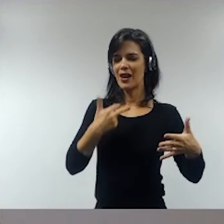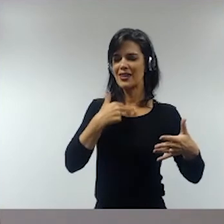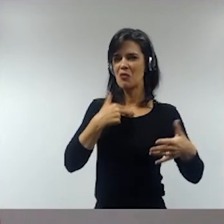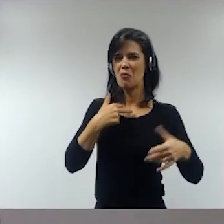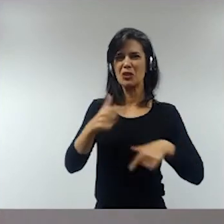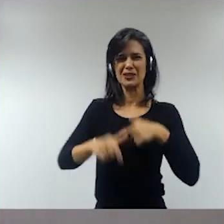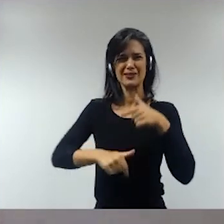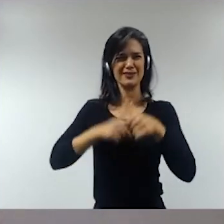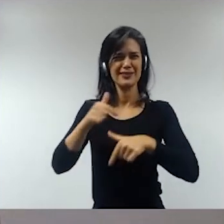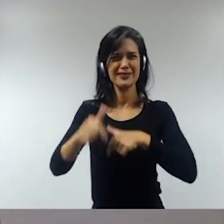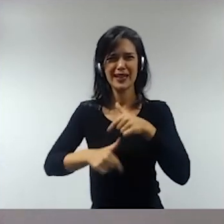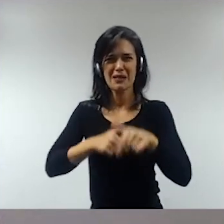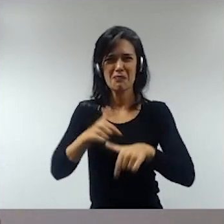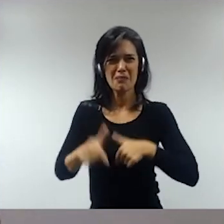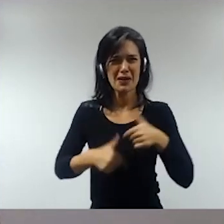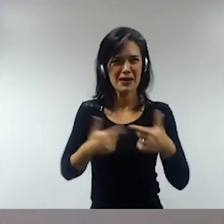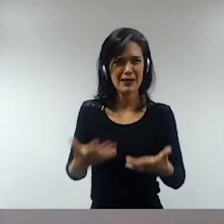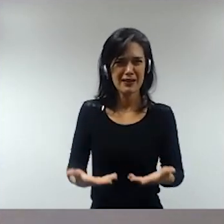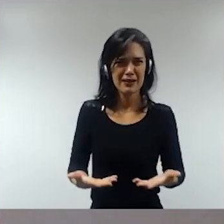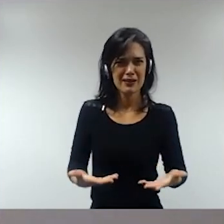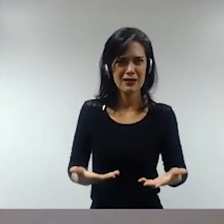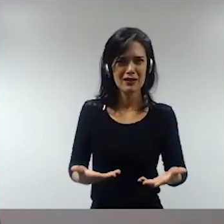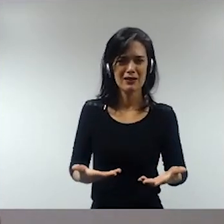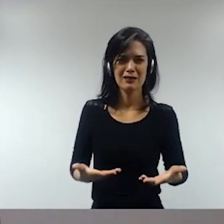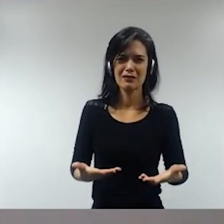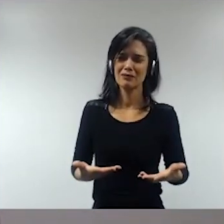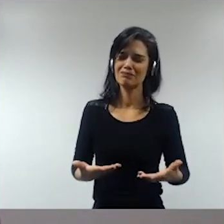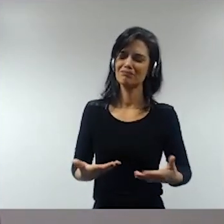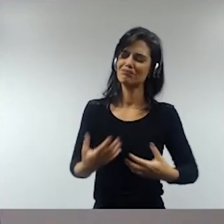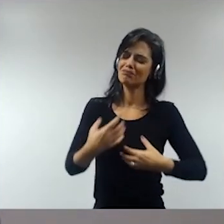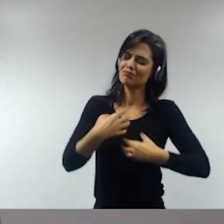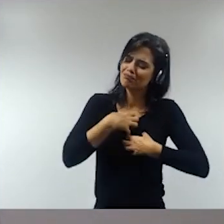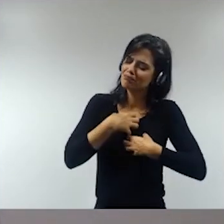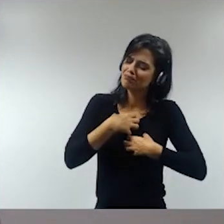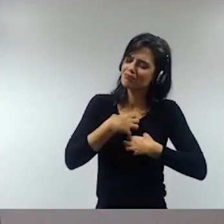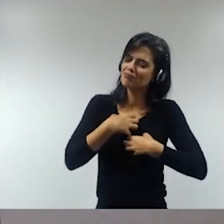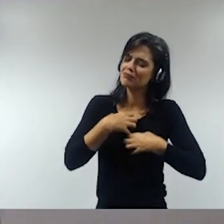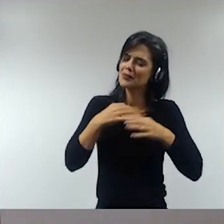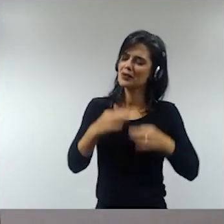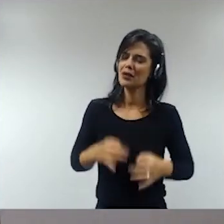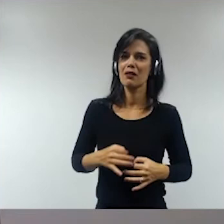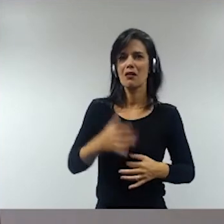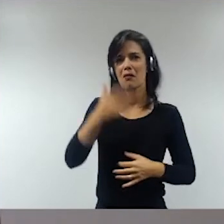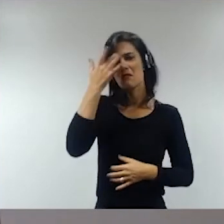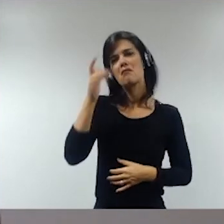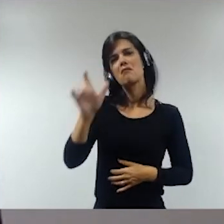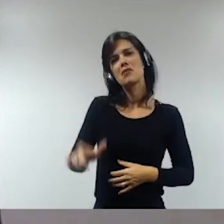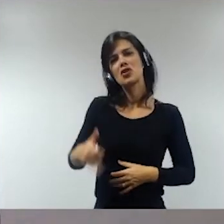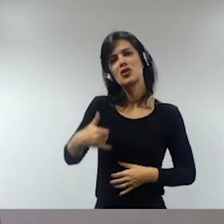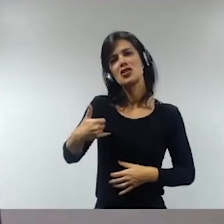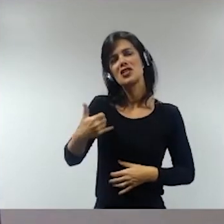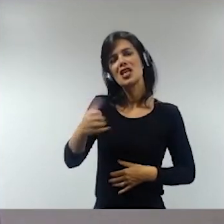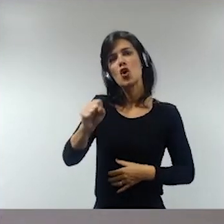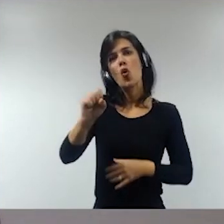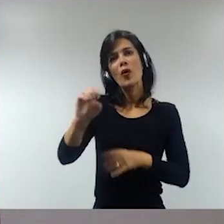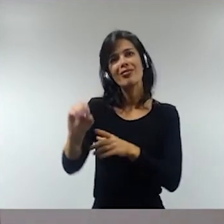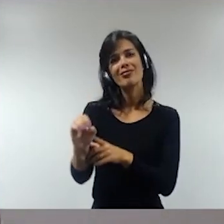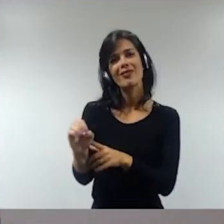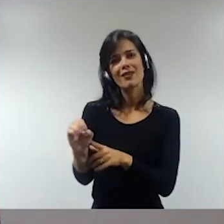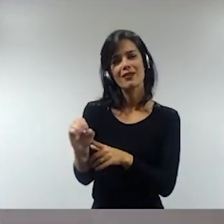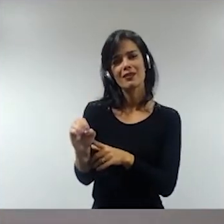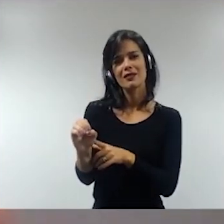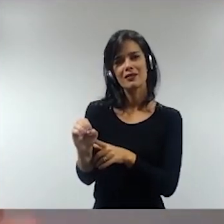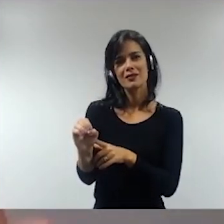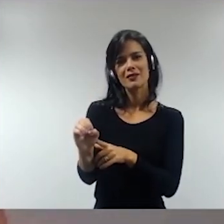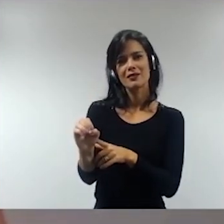trabalhar é algo que mexe muito com a dignidade. Quando uma pessoa de 80 anos se disponibiliza